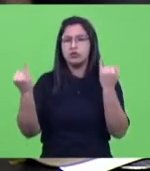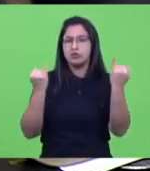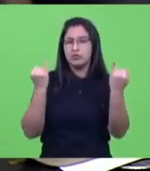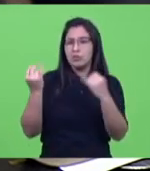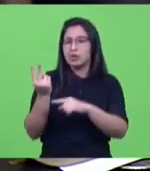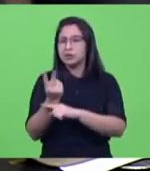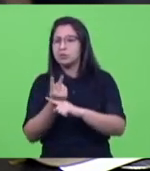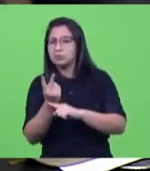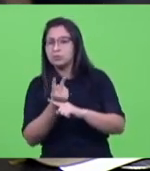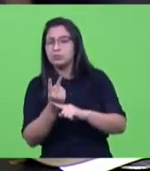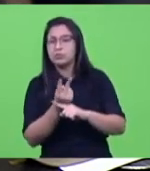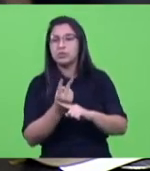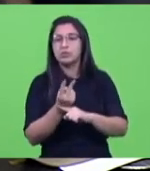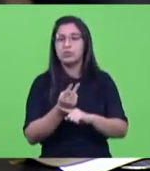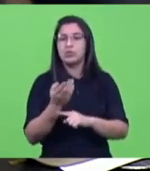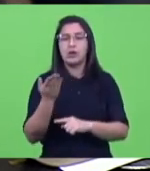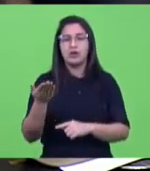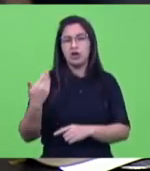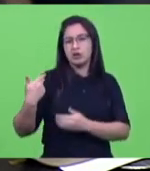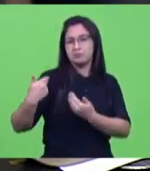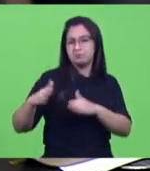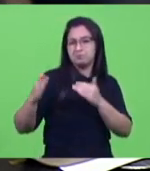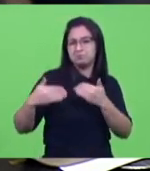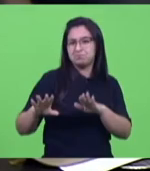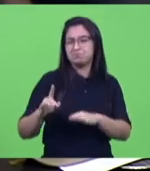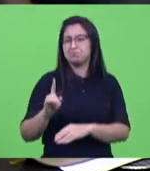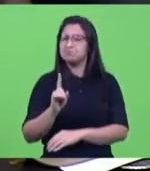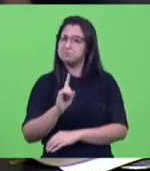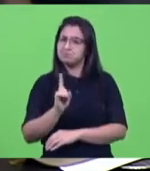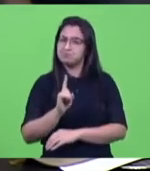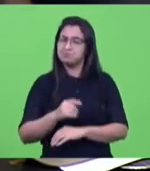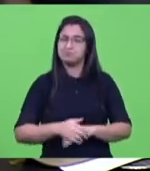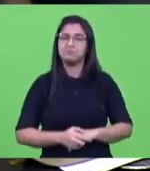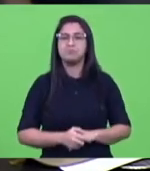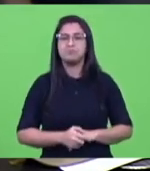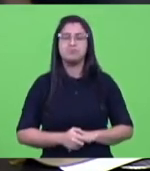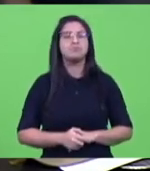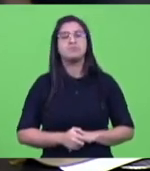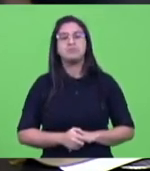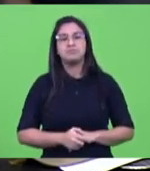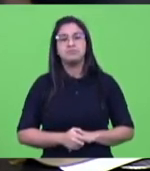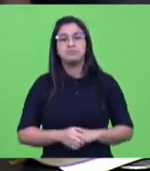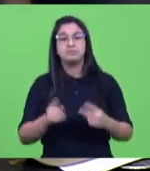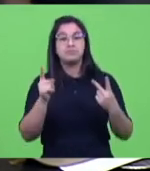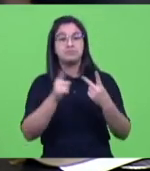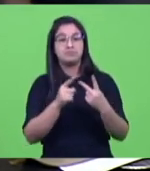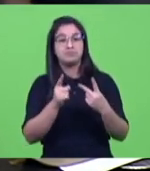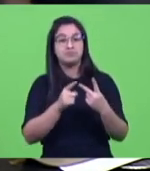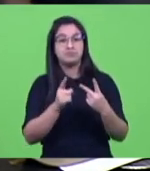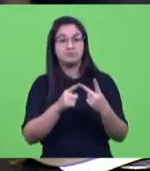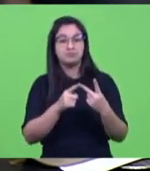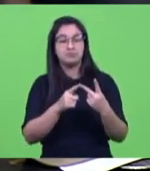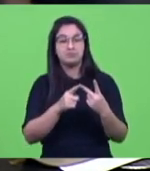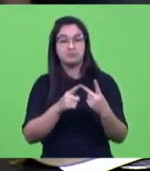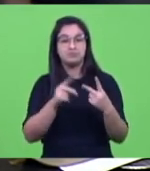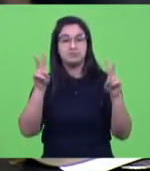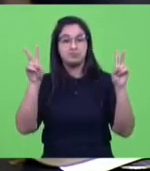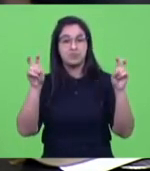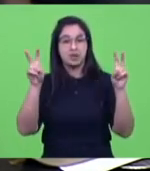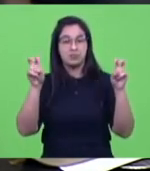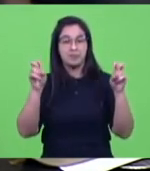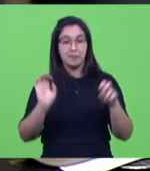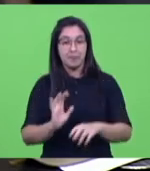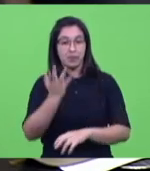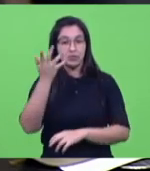vai continuar tendo preconceitos desnecessários sobre o tema. E eu também quero aqui falar sobre algo que está acontecendo em Santa Catarina